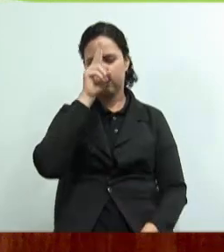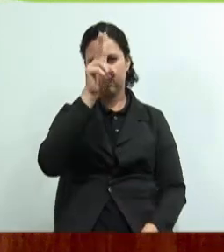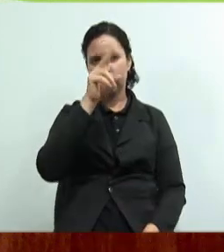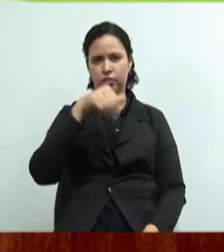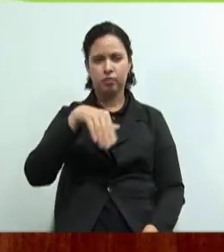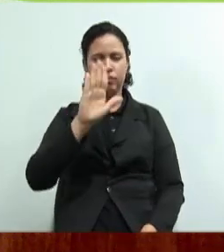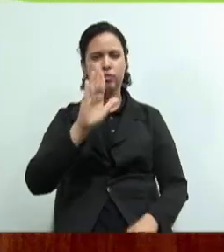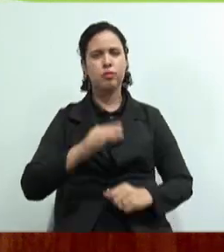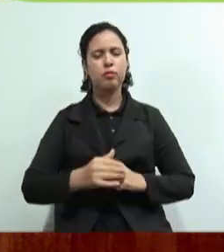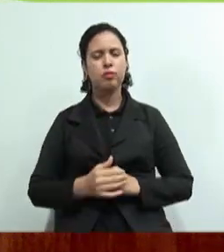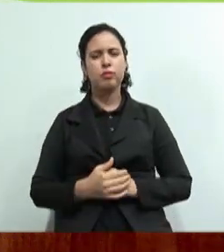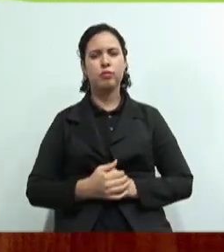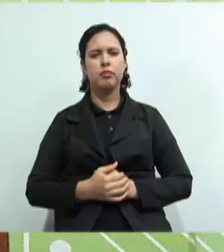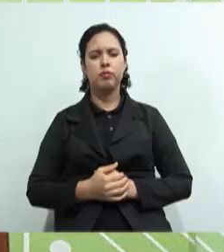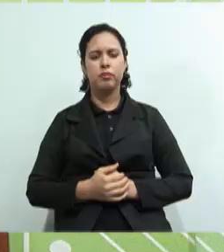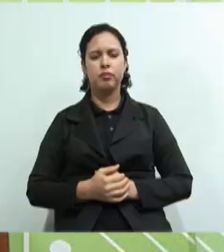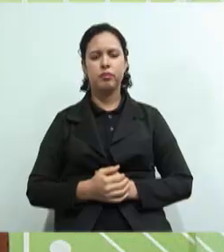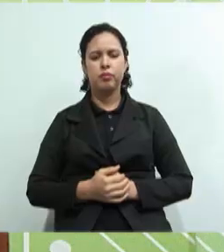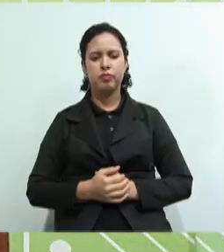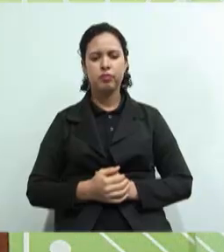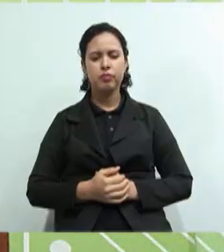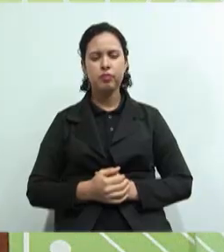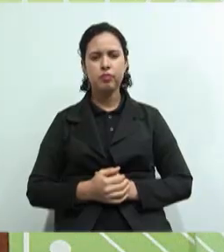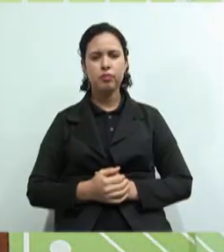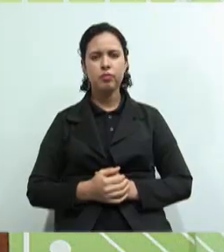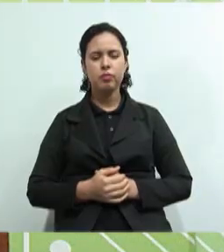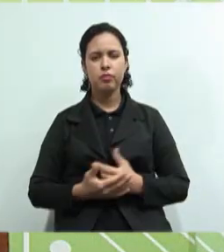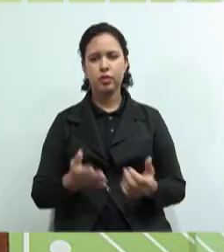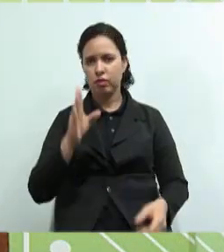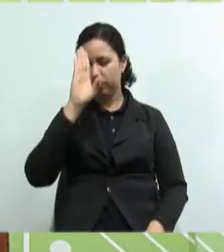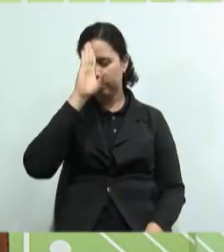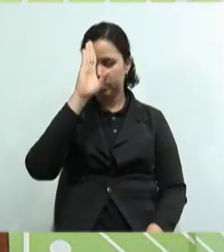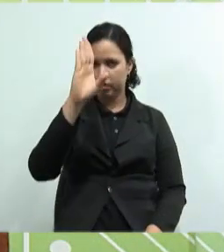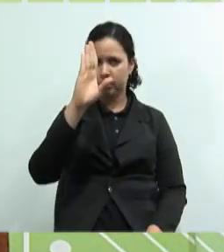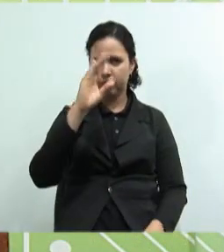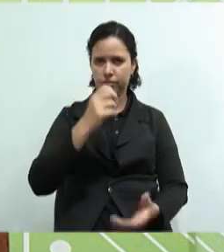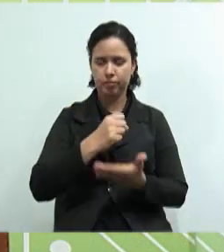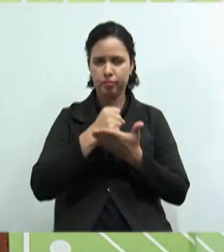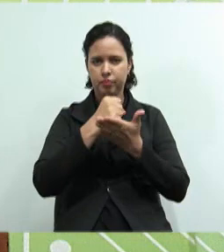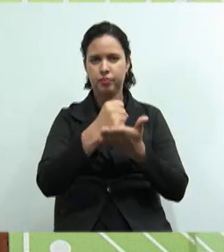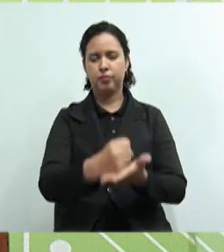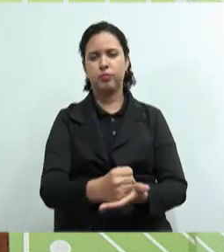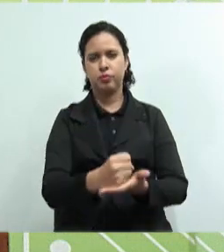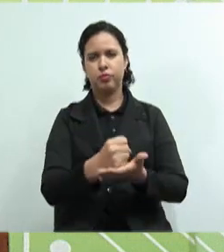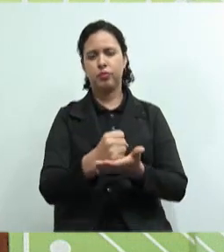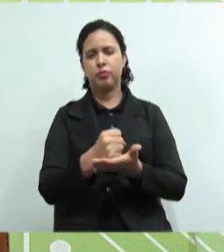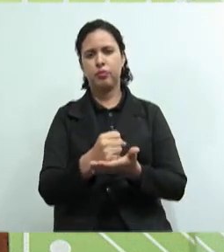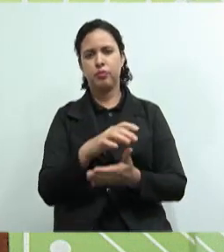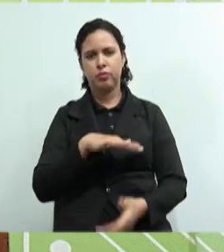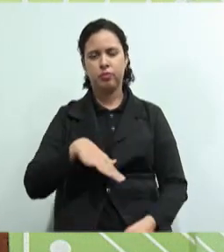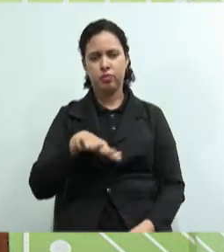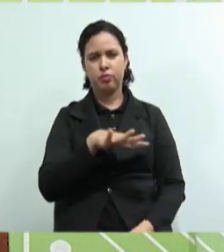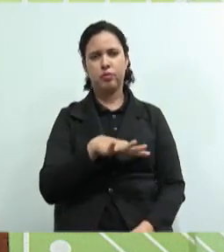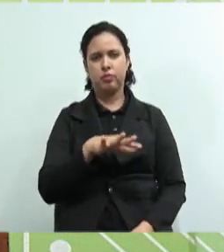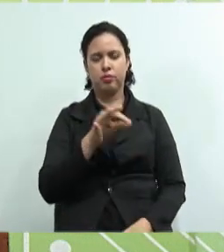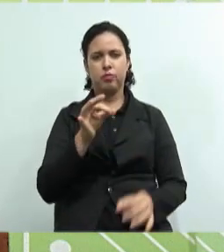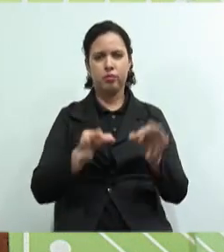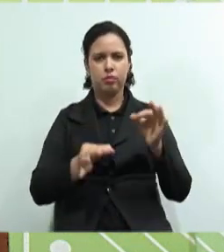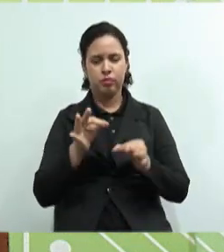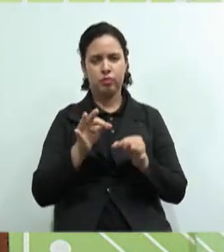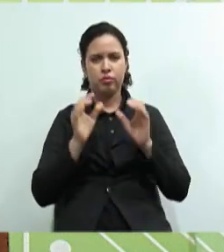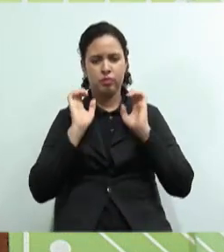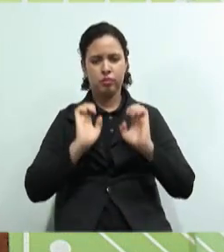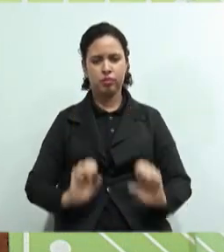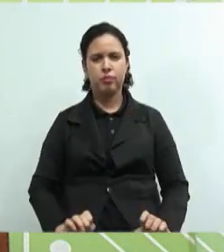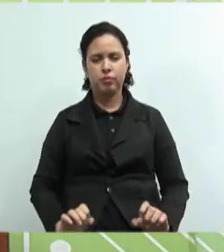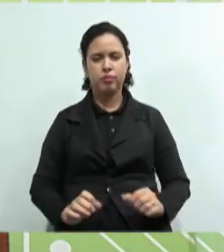mais. Gente, então esse é o tópico principal que nós queríamos abordar sobre comércio justo e ético. E agora nós vamos falar sobre o segundo tópico